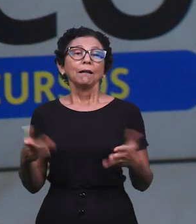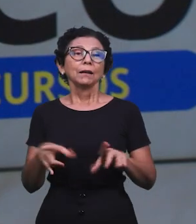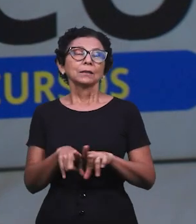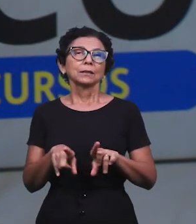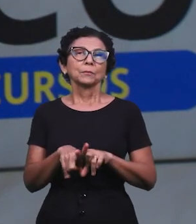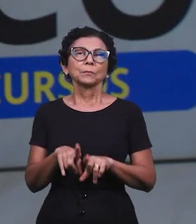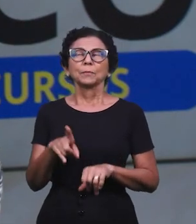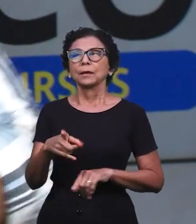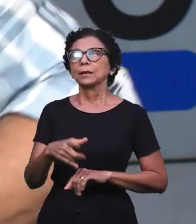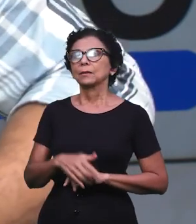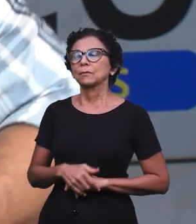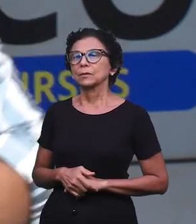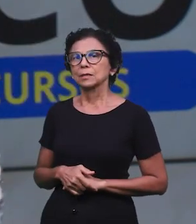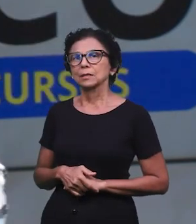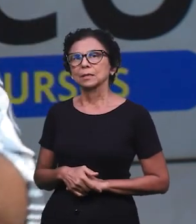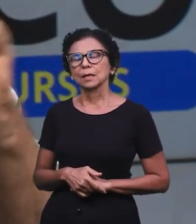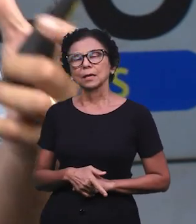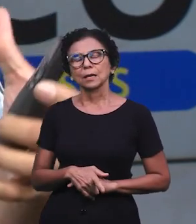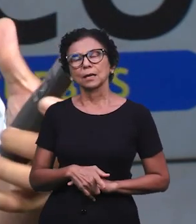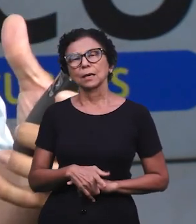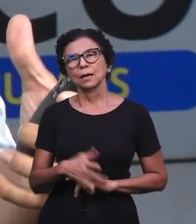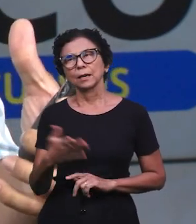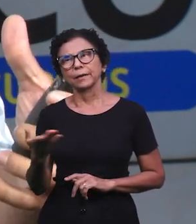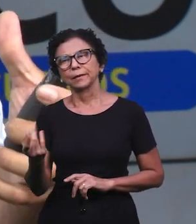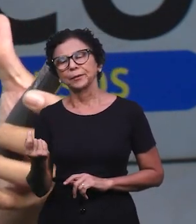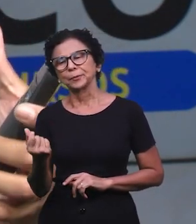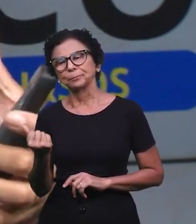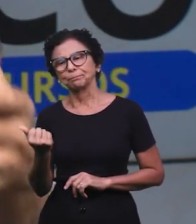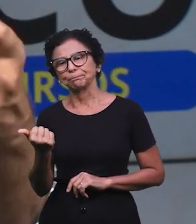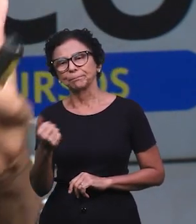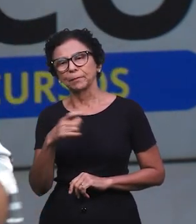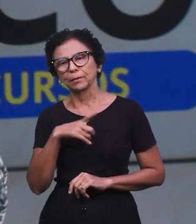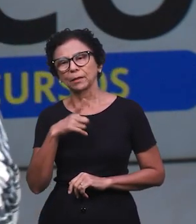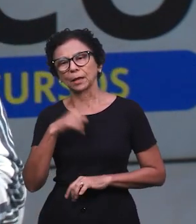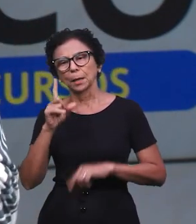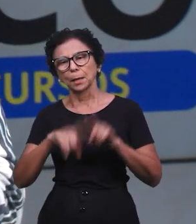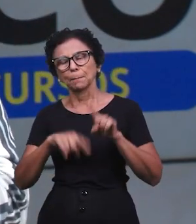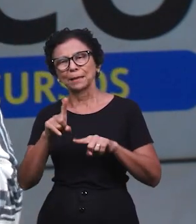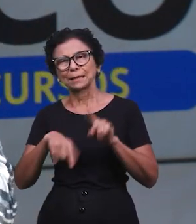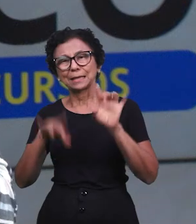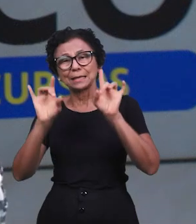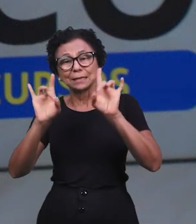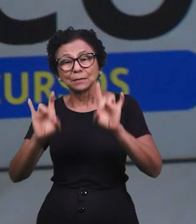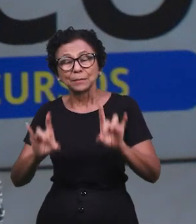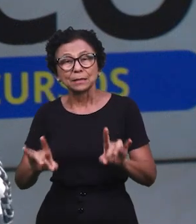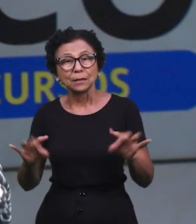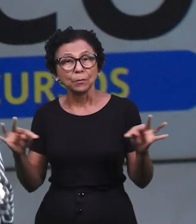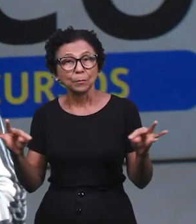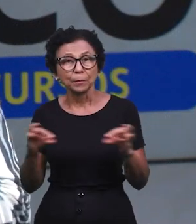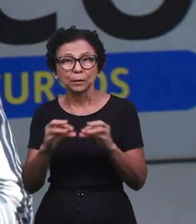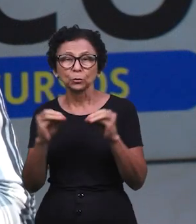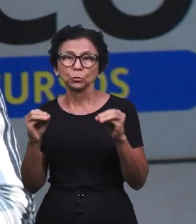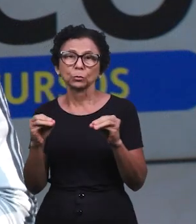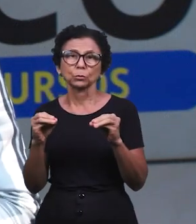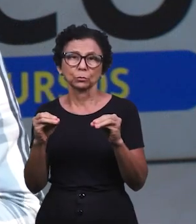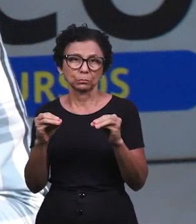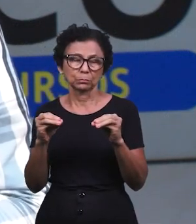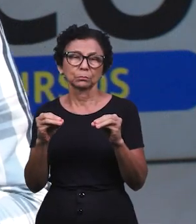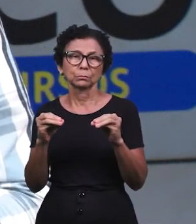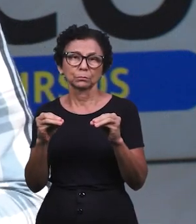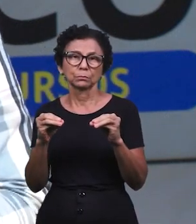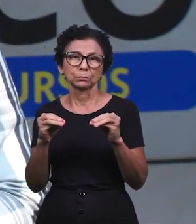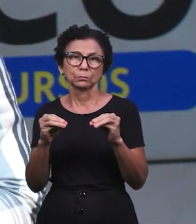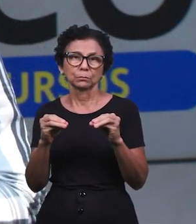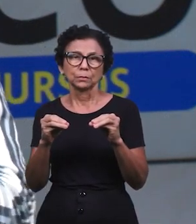não vai conseguir, por exemplo, produzir materiais específicos para tudo aquilo que você está estudando, não é